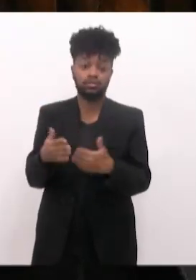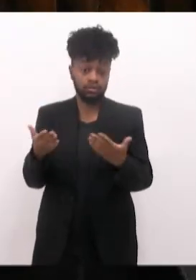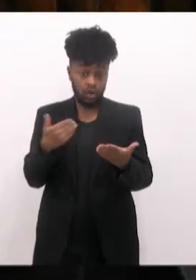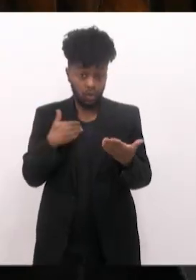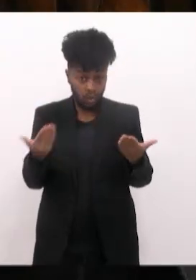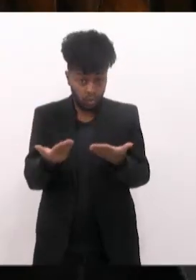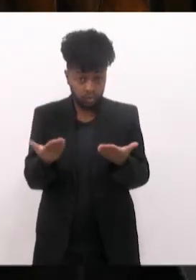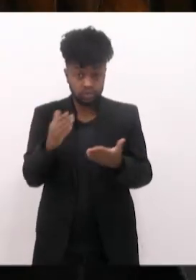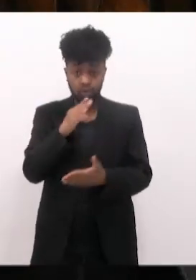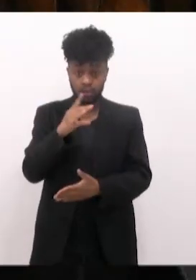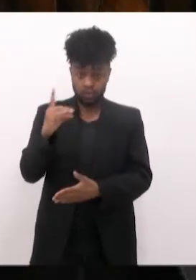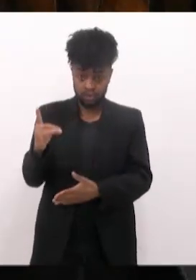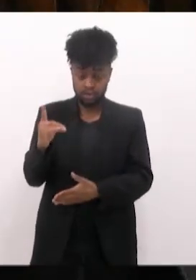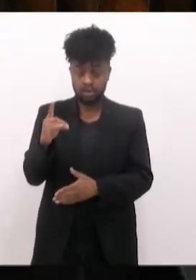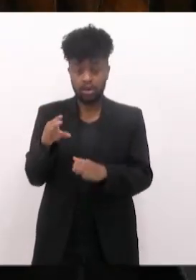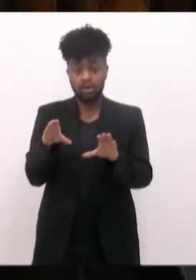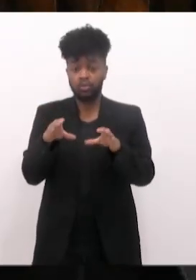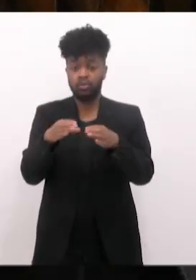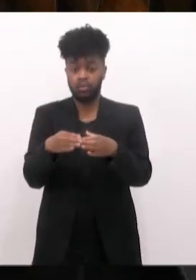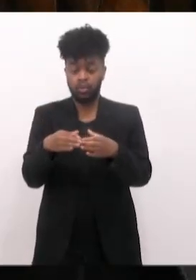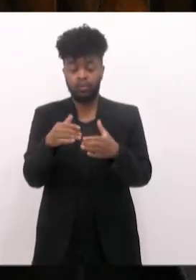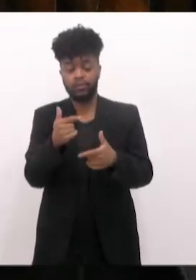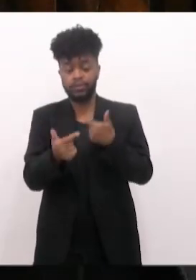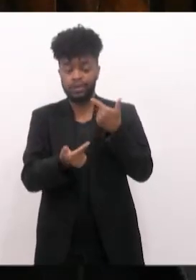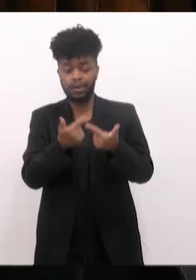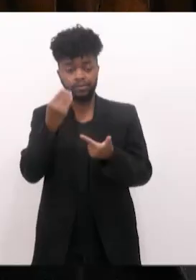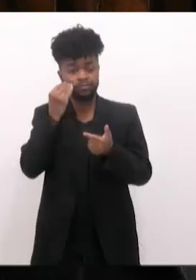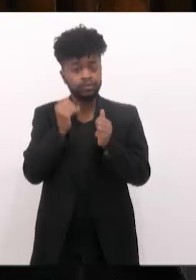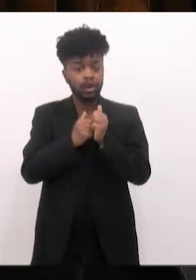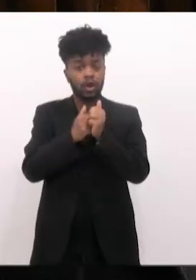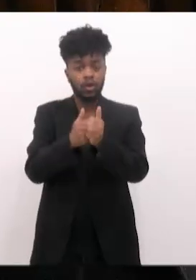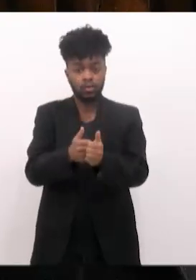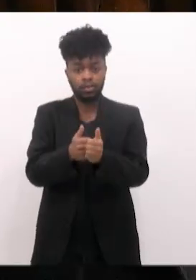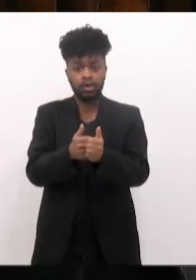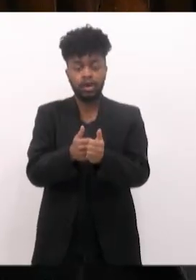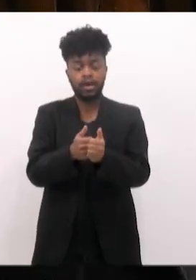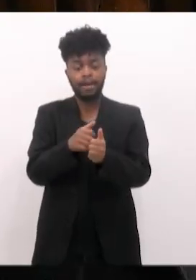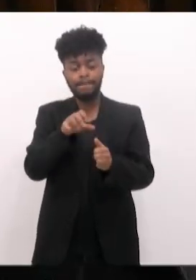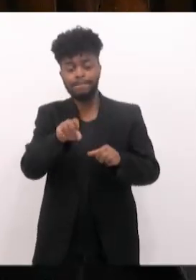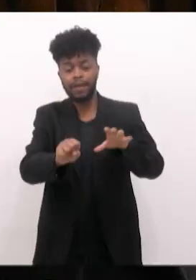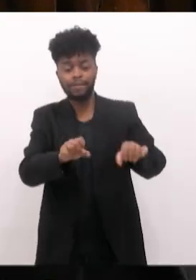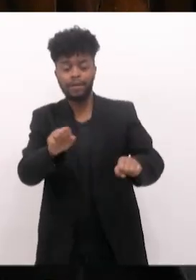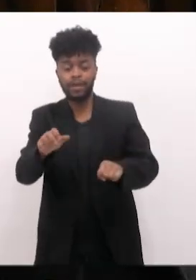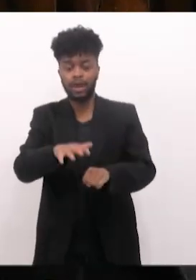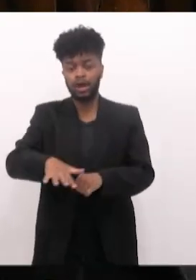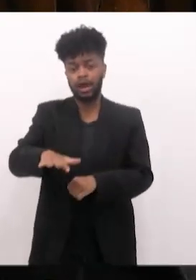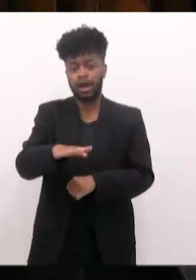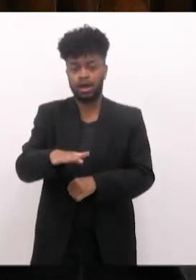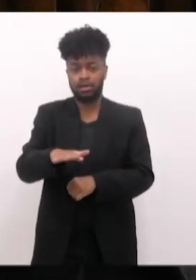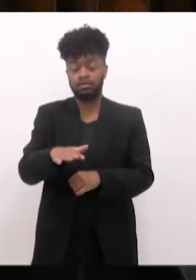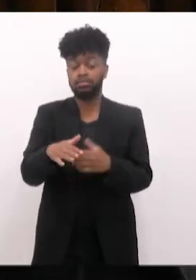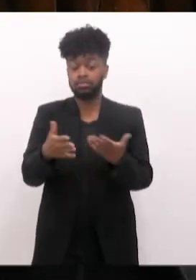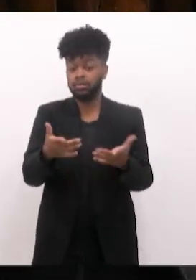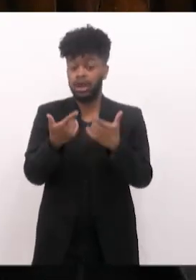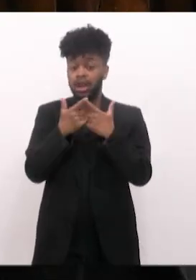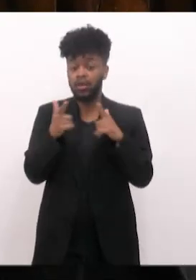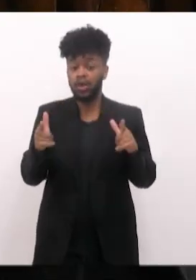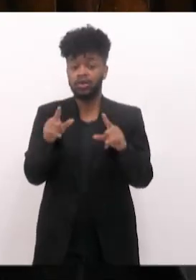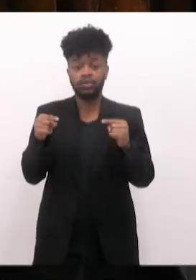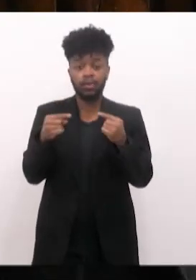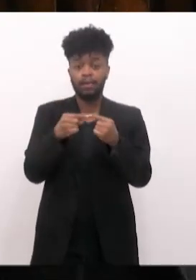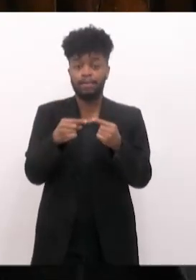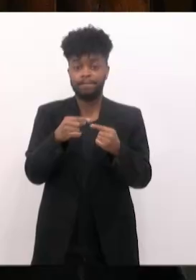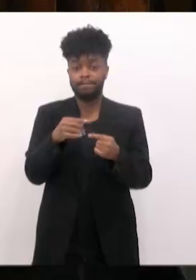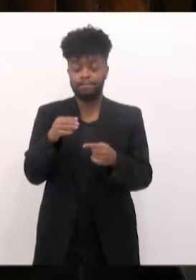sou coordenador da frente parlamentar para acompanhar a retomada de território. Ou seja, na linguagem militar, coberto